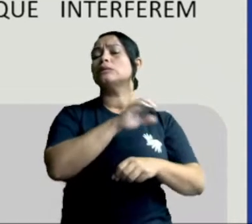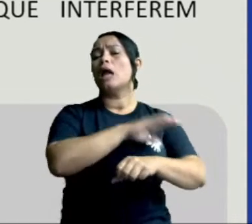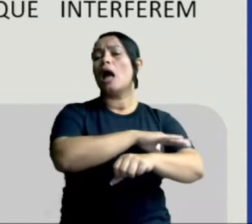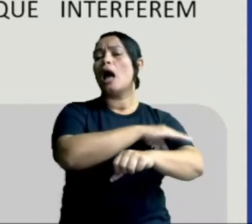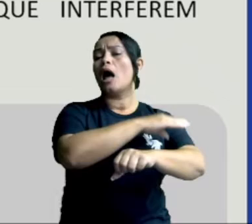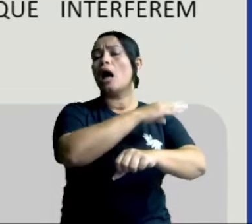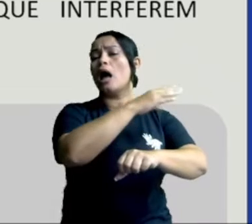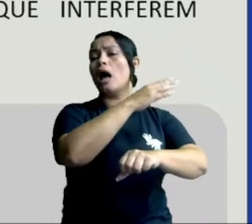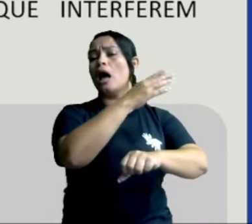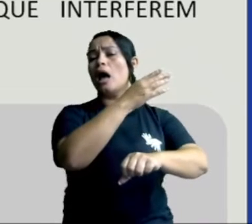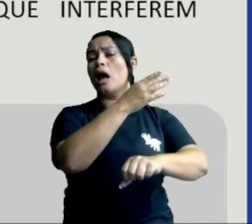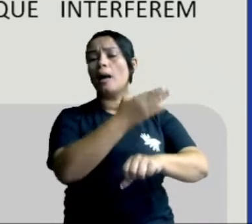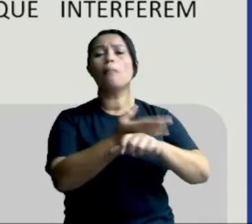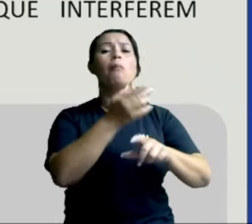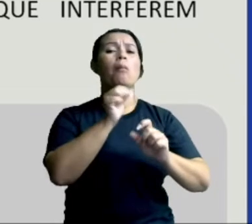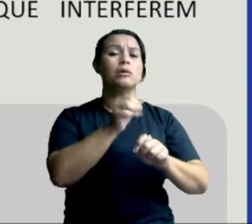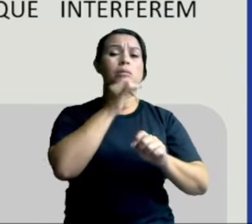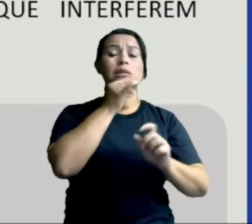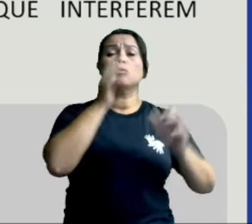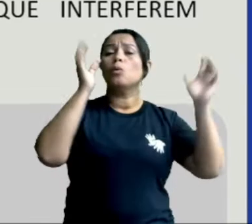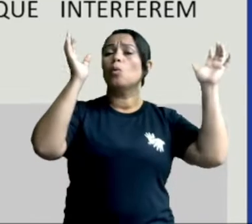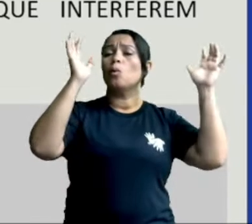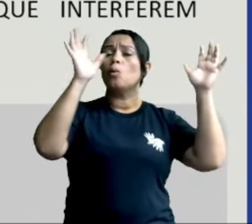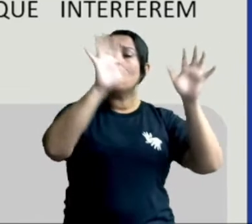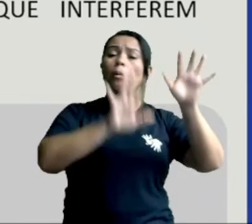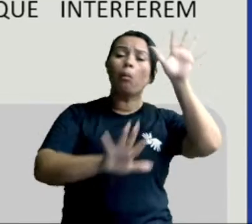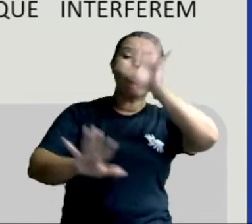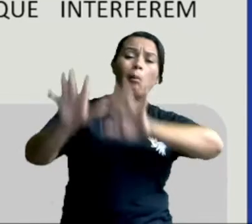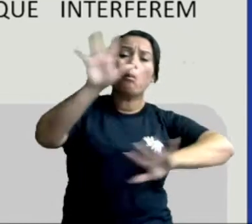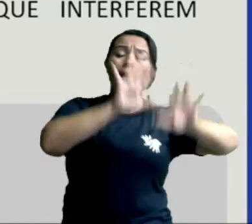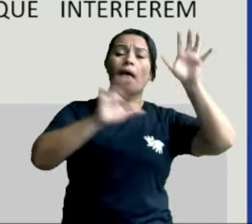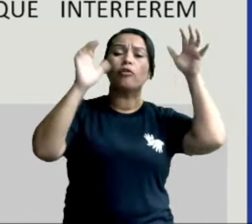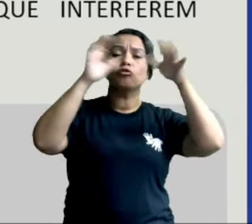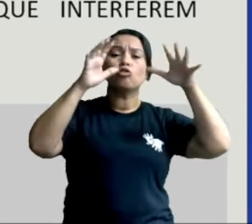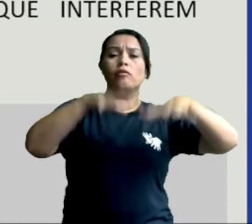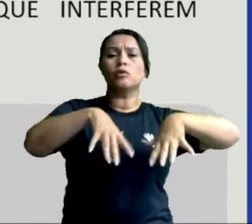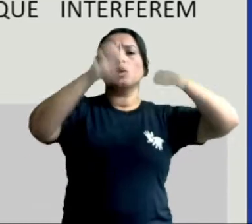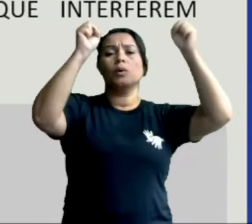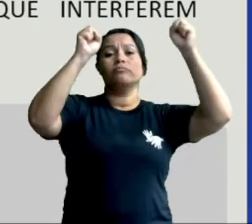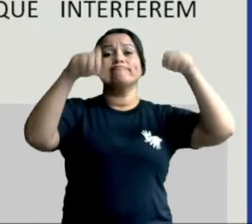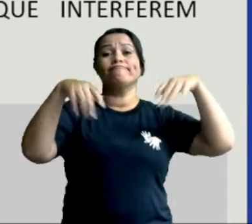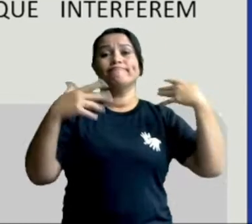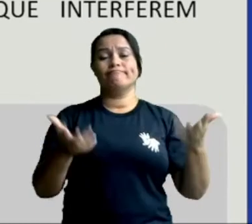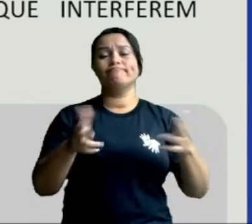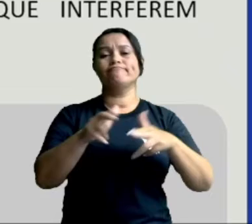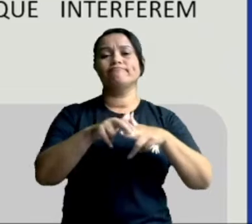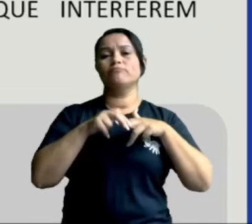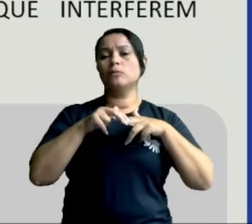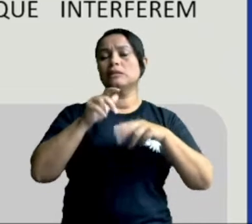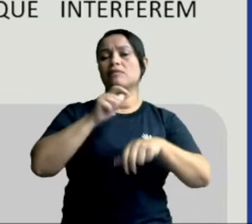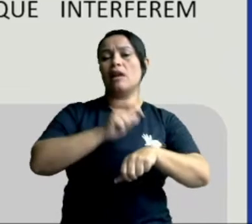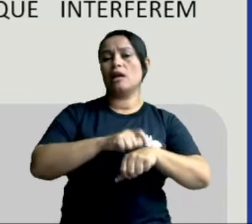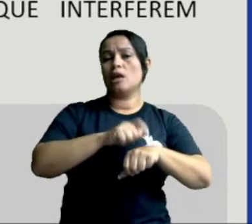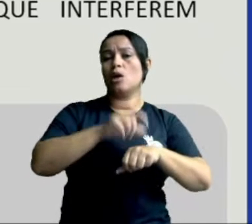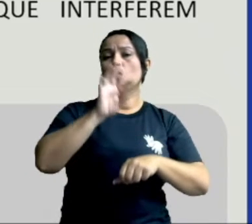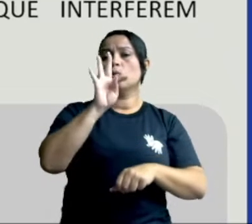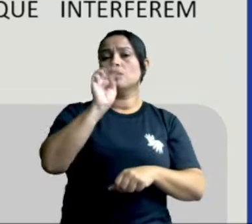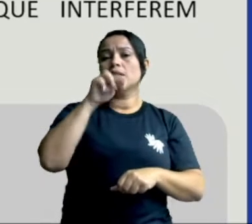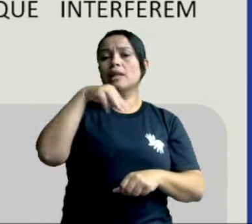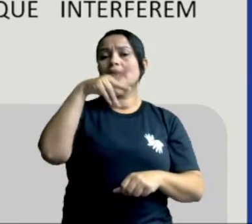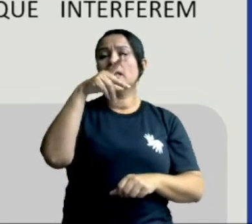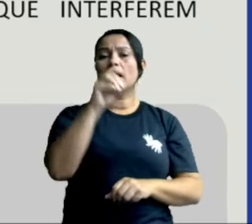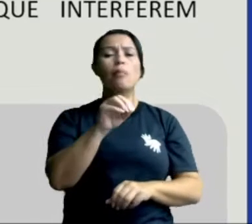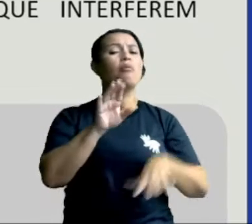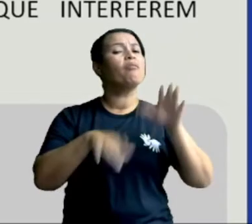acaba ficando nublado e chove e aí acaba esfriando né então por isso que a gente diz que o tempo ele é